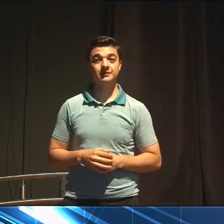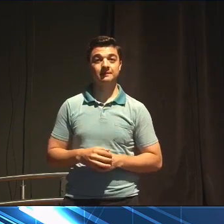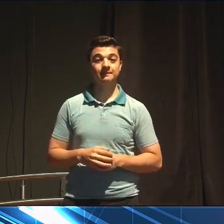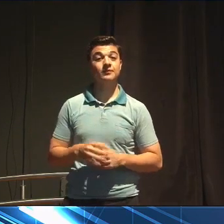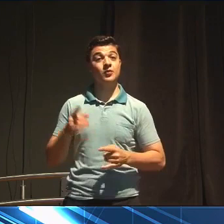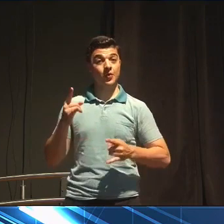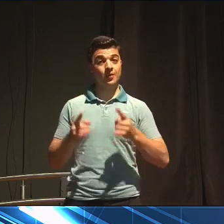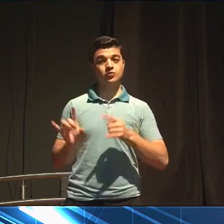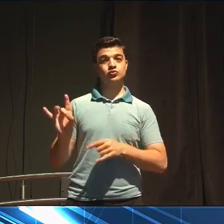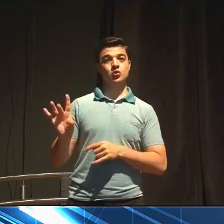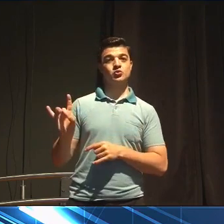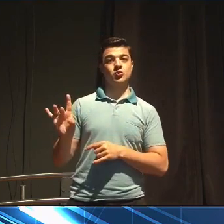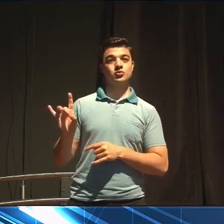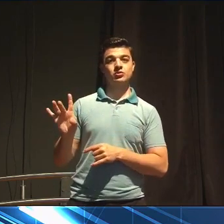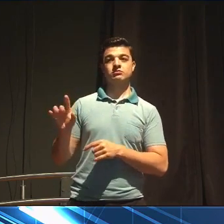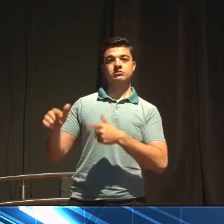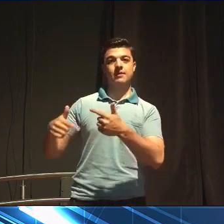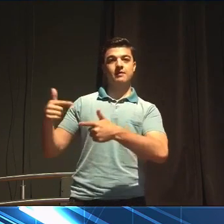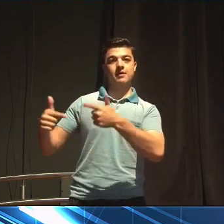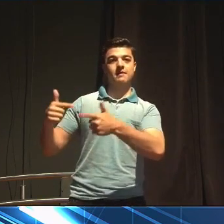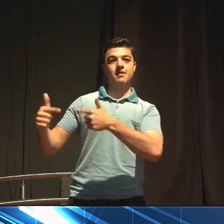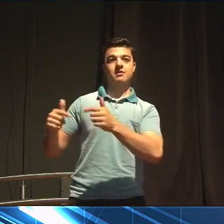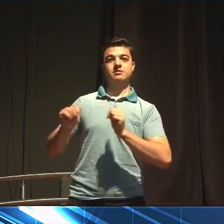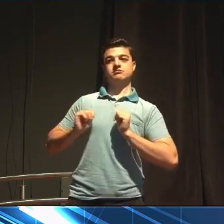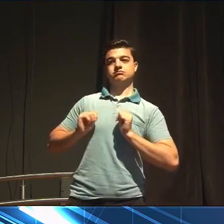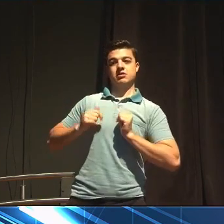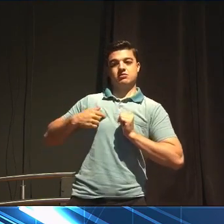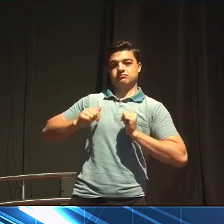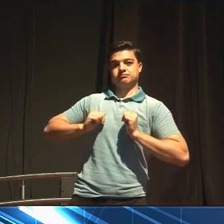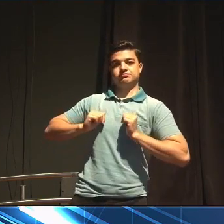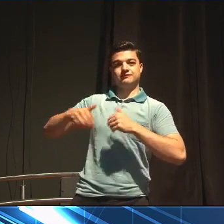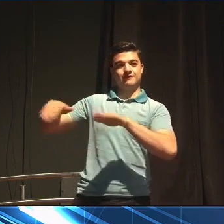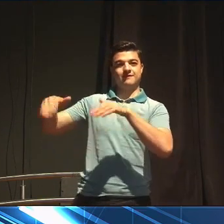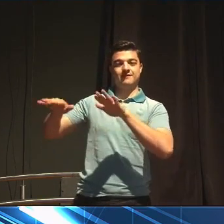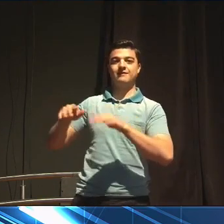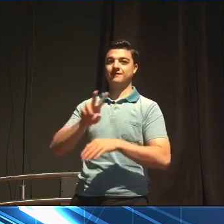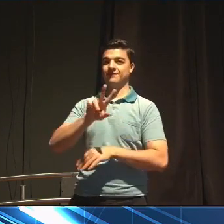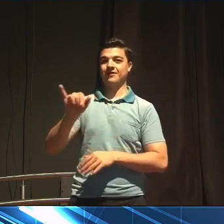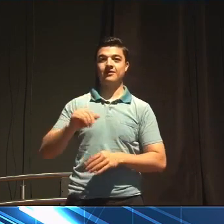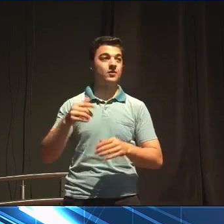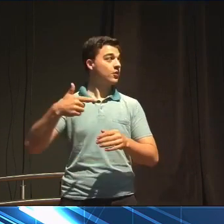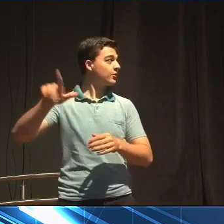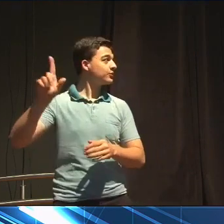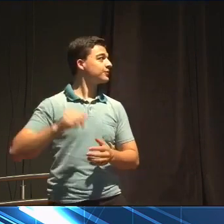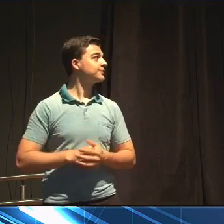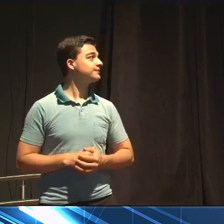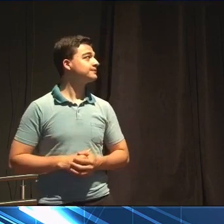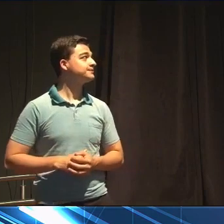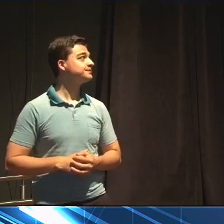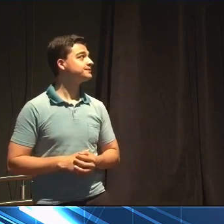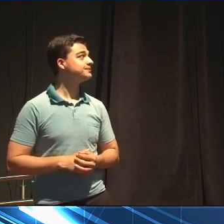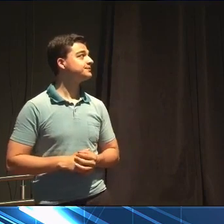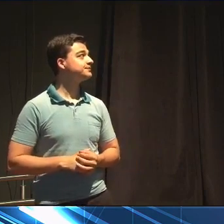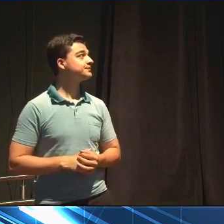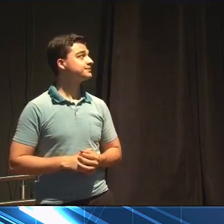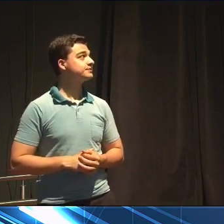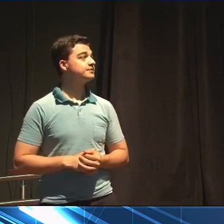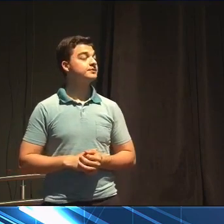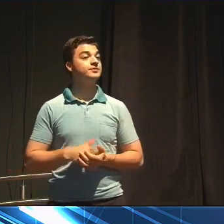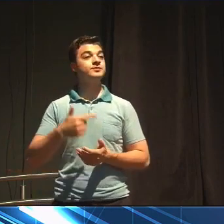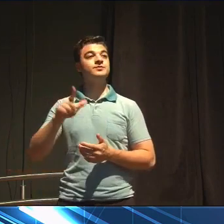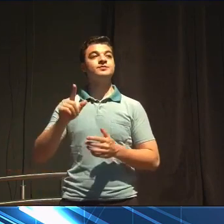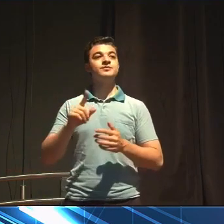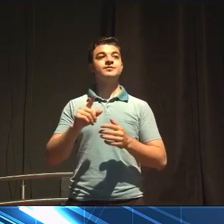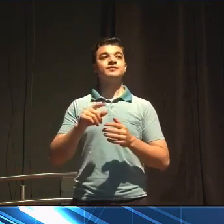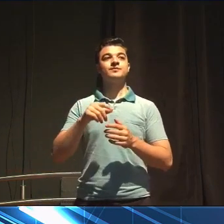autônomo vai precisar de simulação no mundo virtual. Um exemplo de como nós usamos o Omniverse na NVIDIA é para treinar o